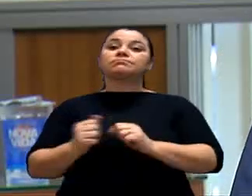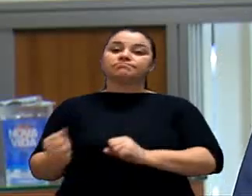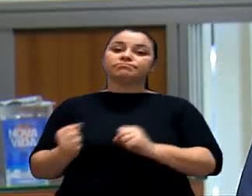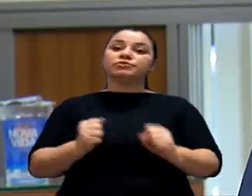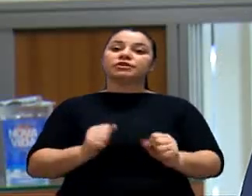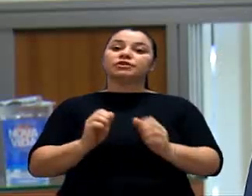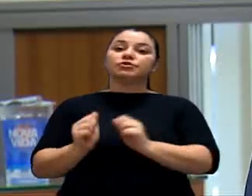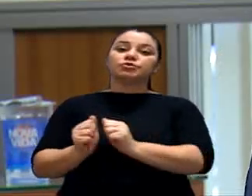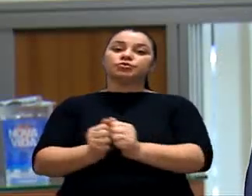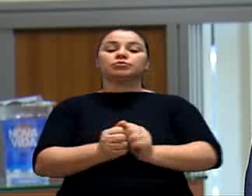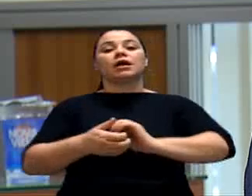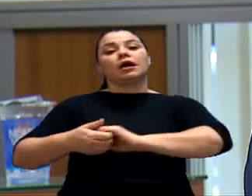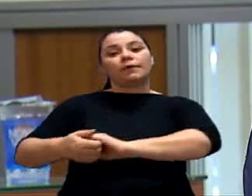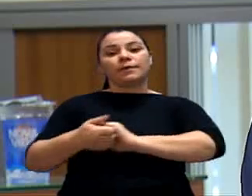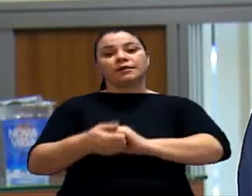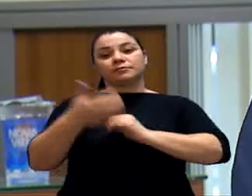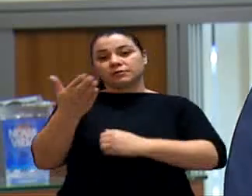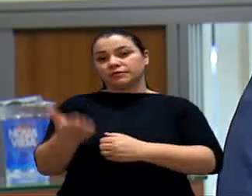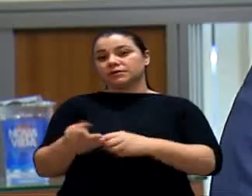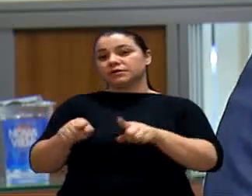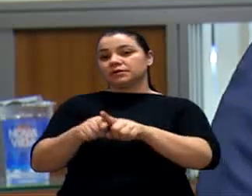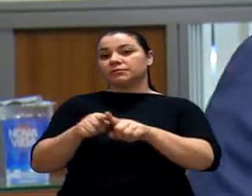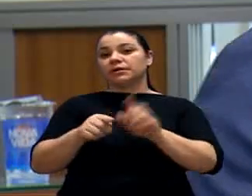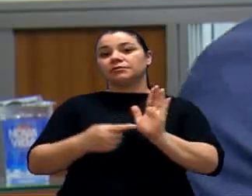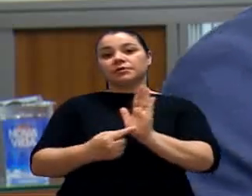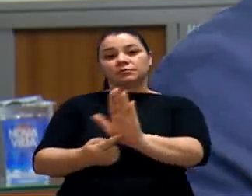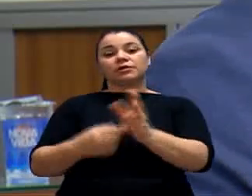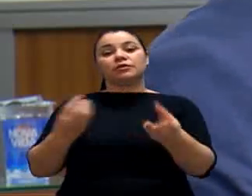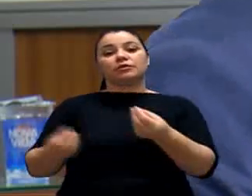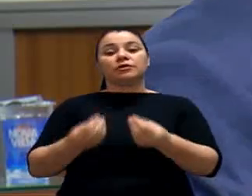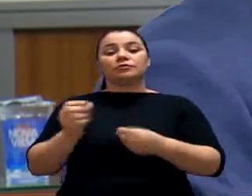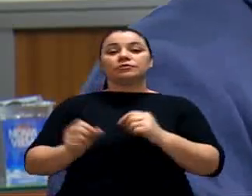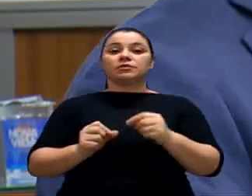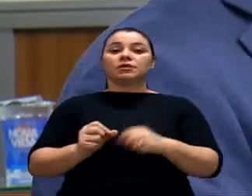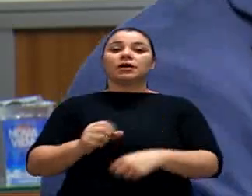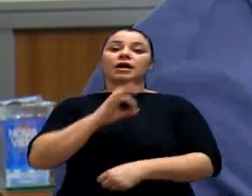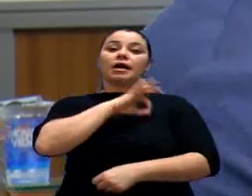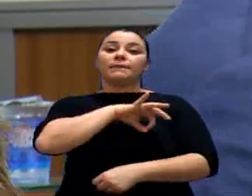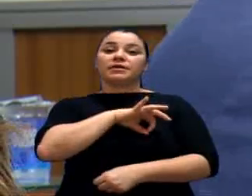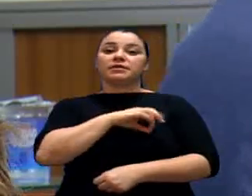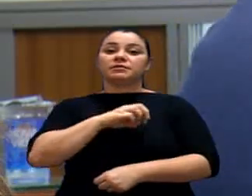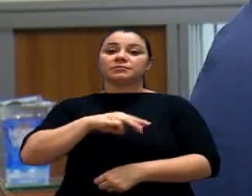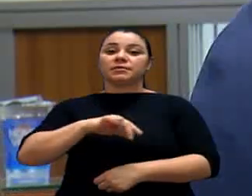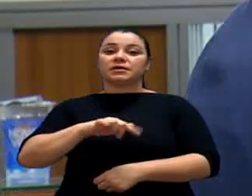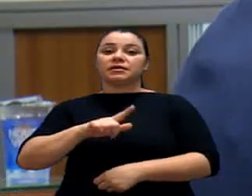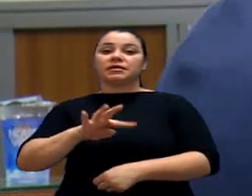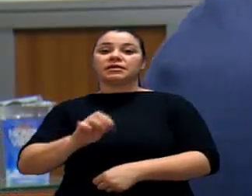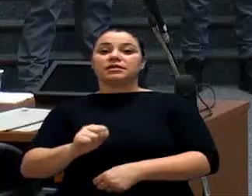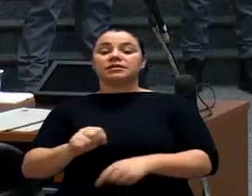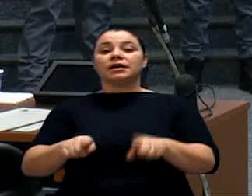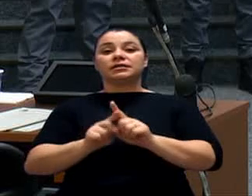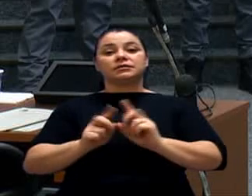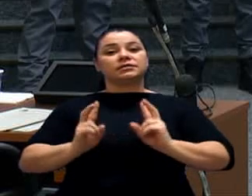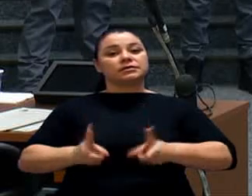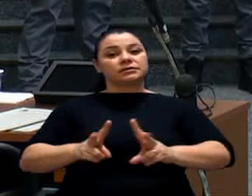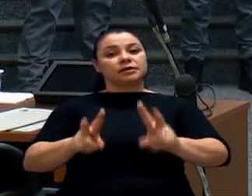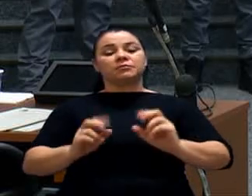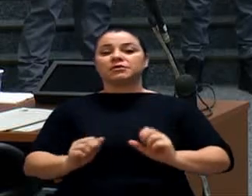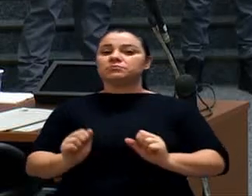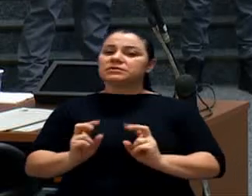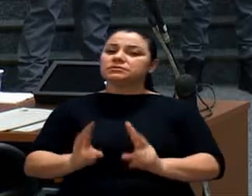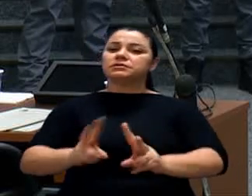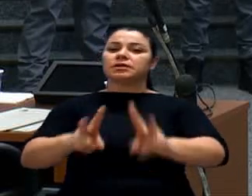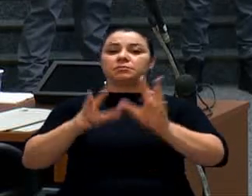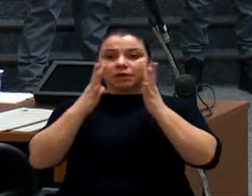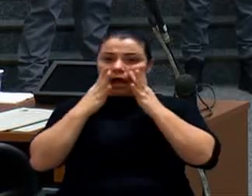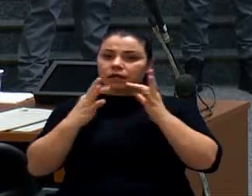de fazer também essa homenagem e mostrar que a Polícia Militar, Mendes, muito atenta, sempre